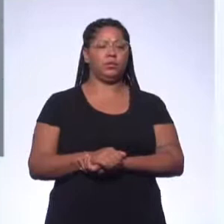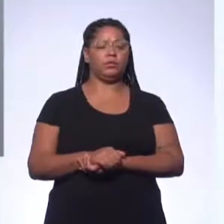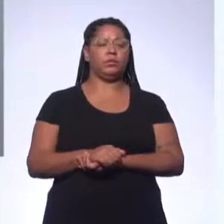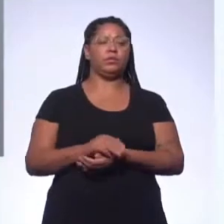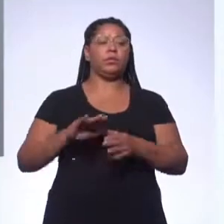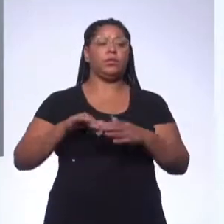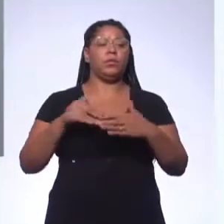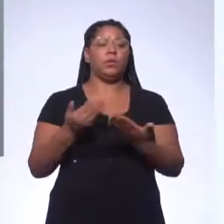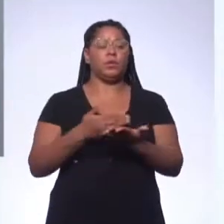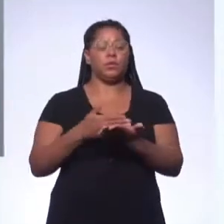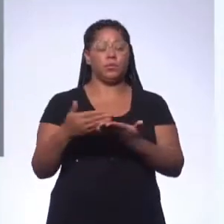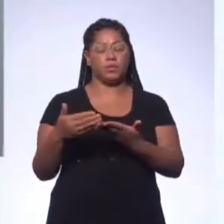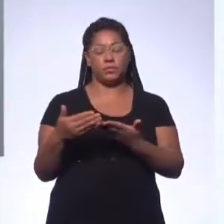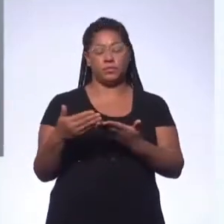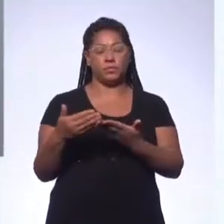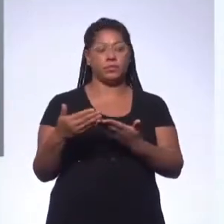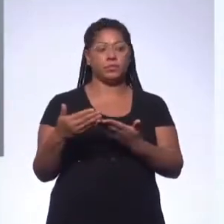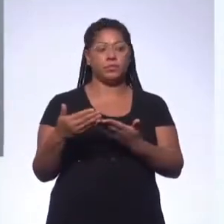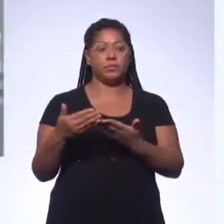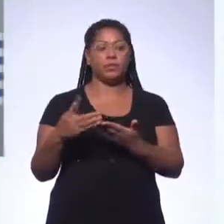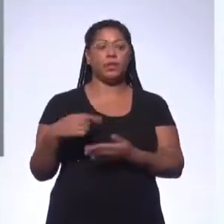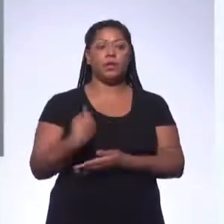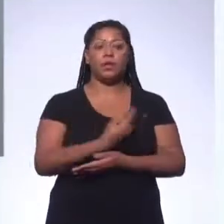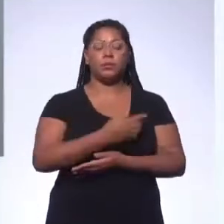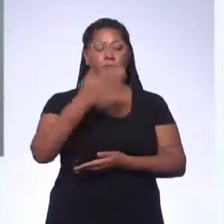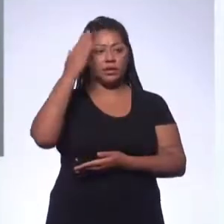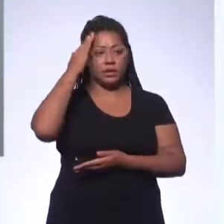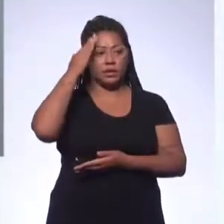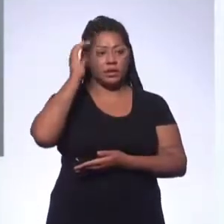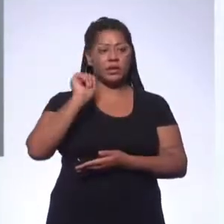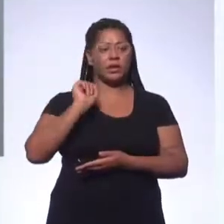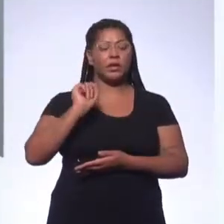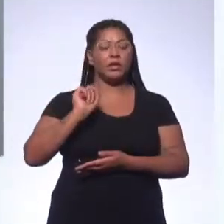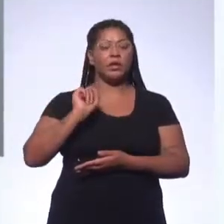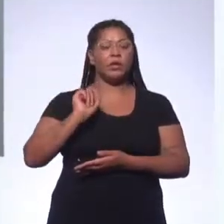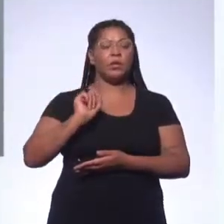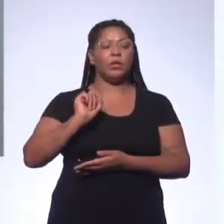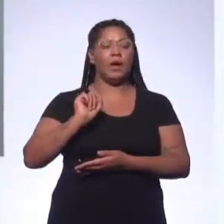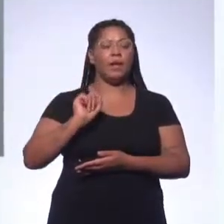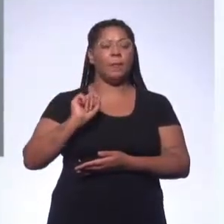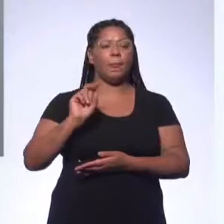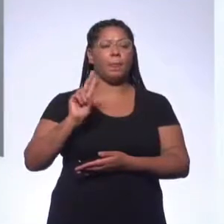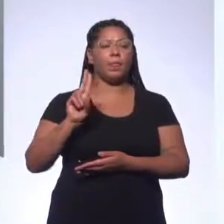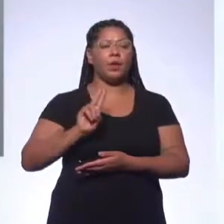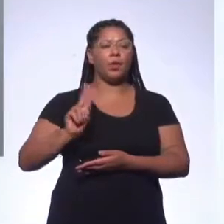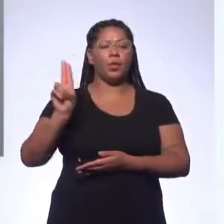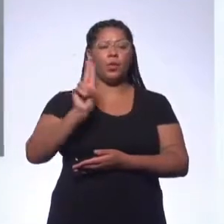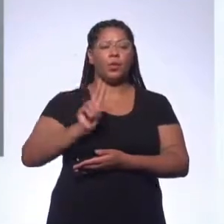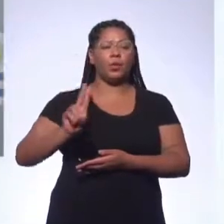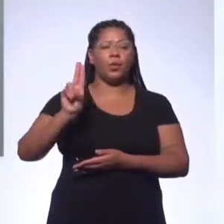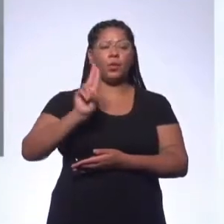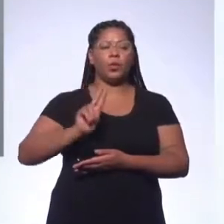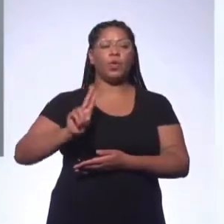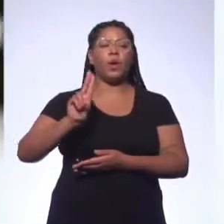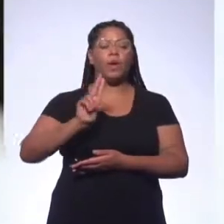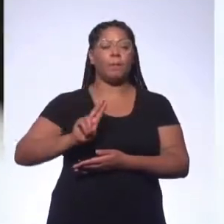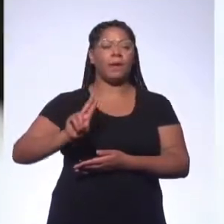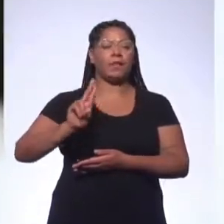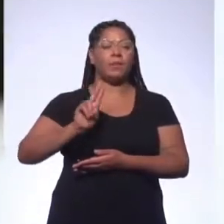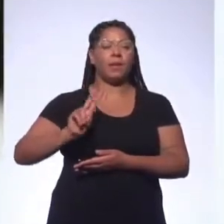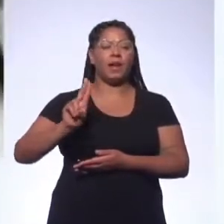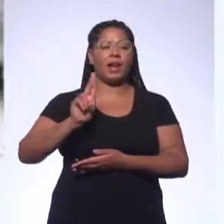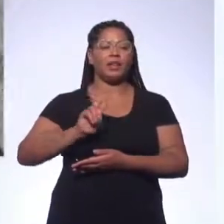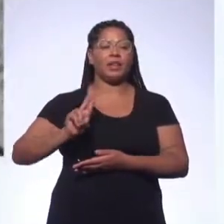Bom, para começo de conversa, nós temos que entender que o Uruguai ele sempre foi um país democrático, que dava direito ao seu povo, como, por exemplo,